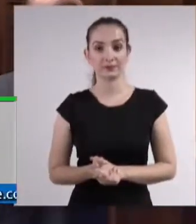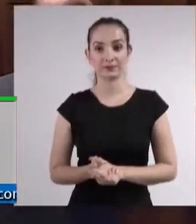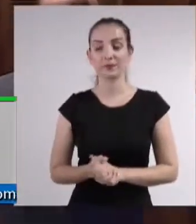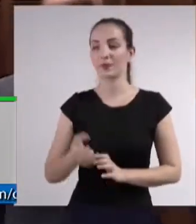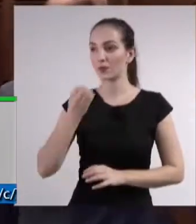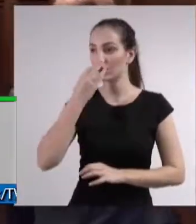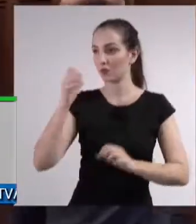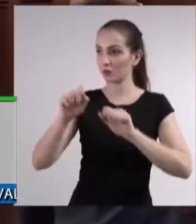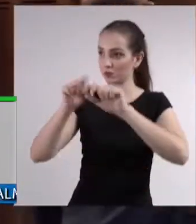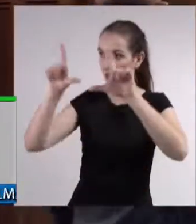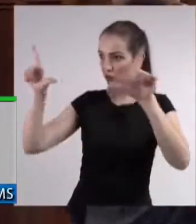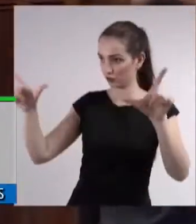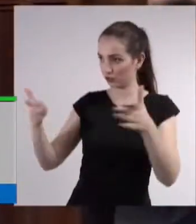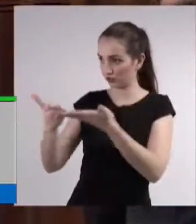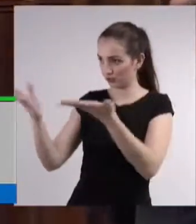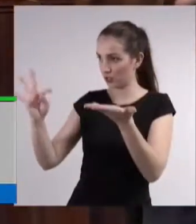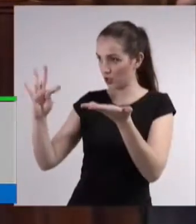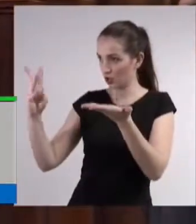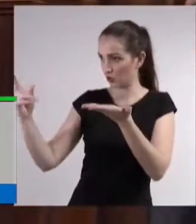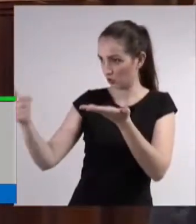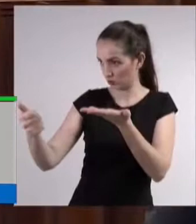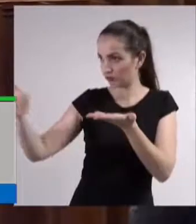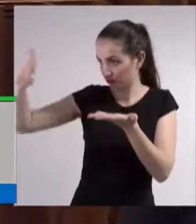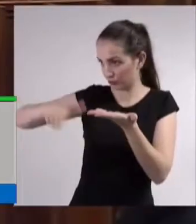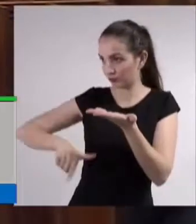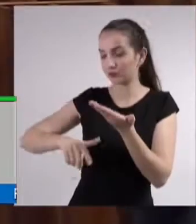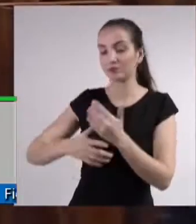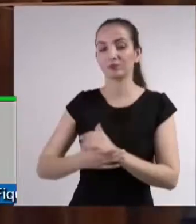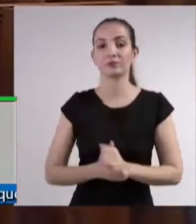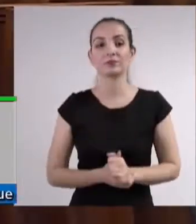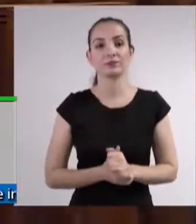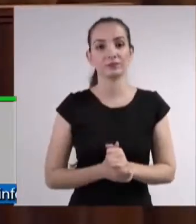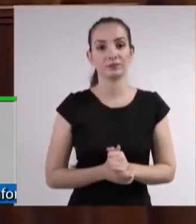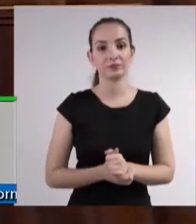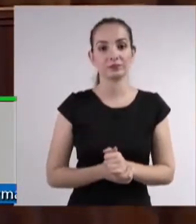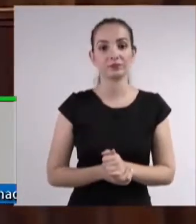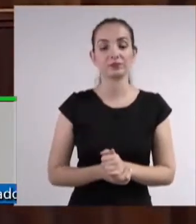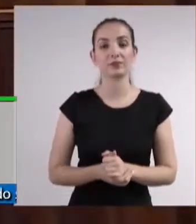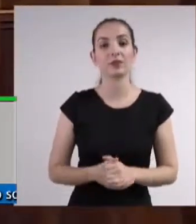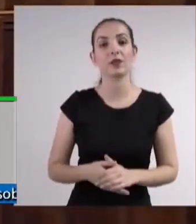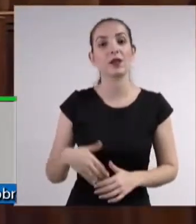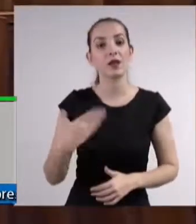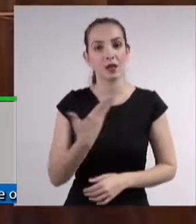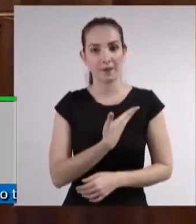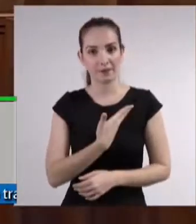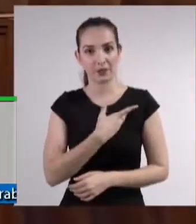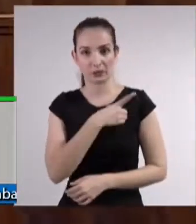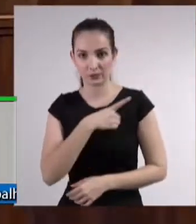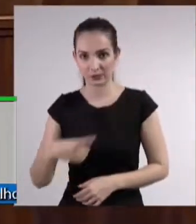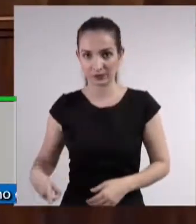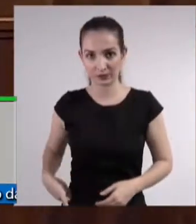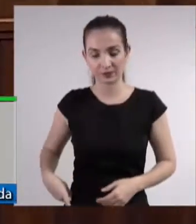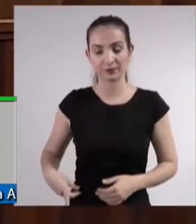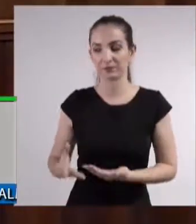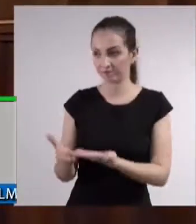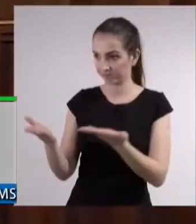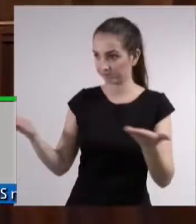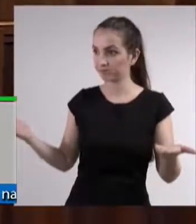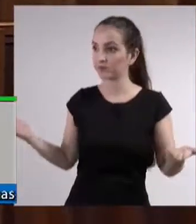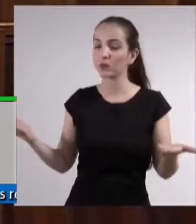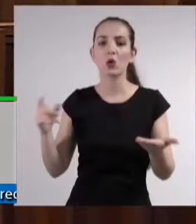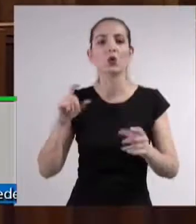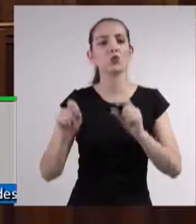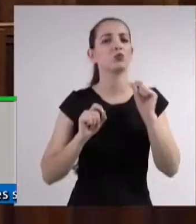Bom dia mais uma vez a todos os presentes na Assembleia Legislativa, nobres parlamentares, que me traz